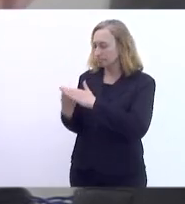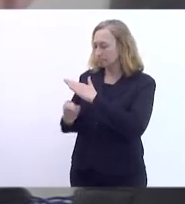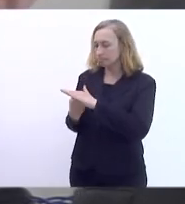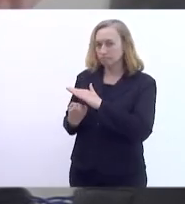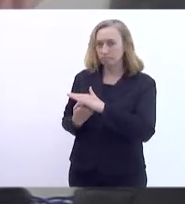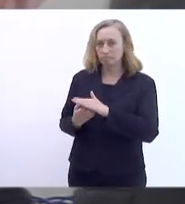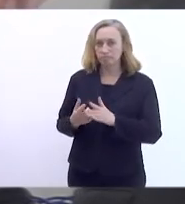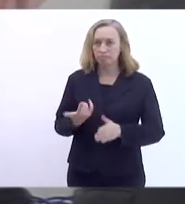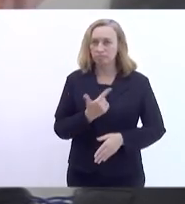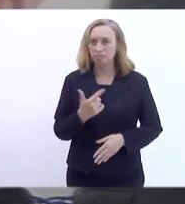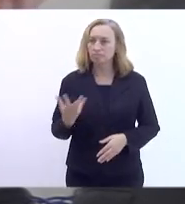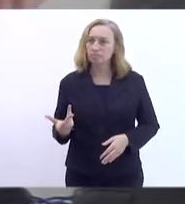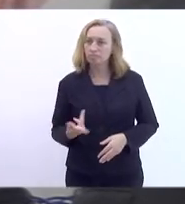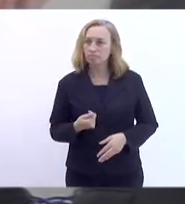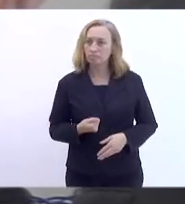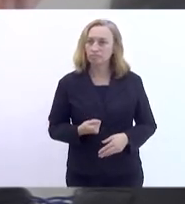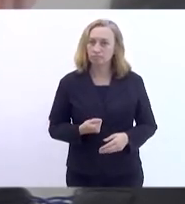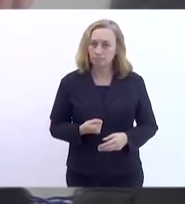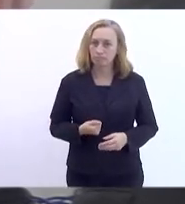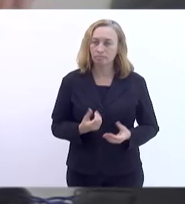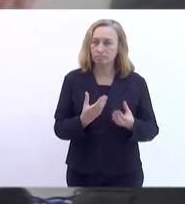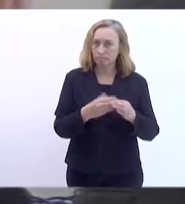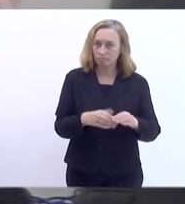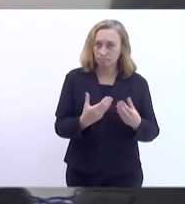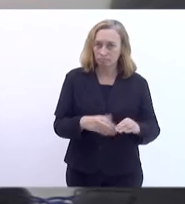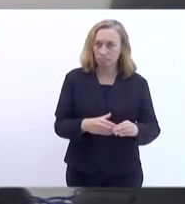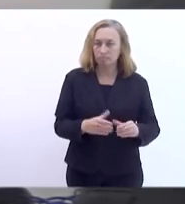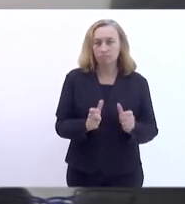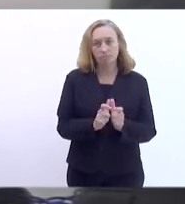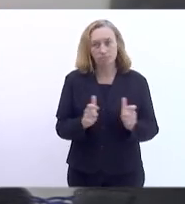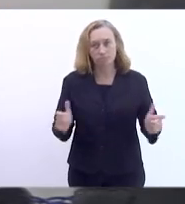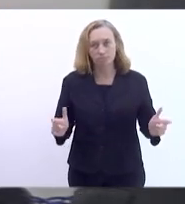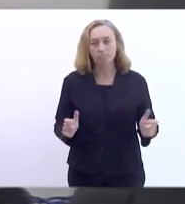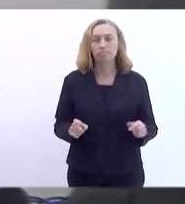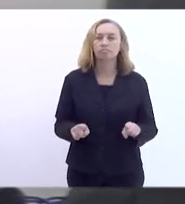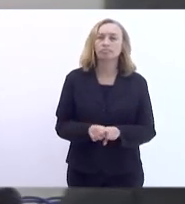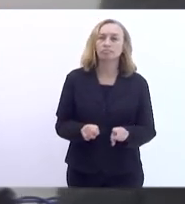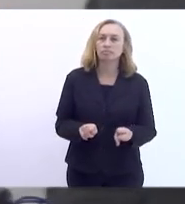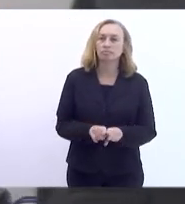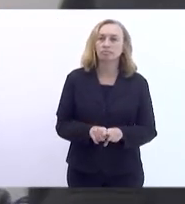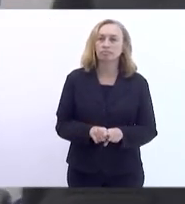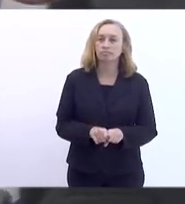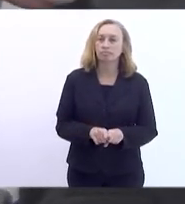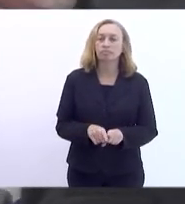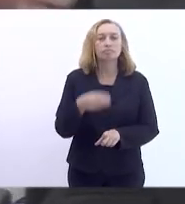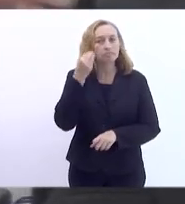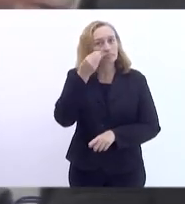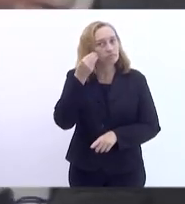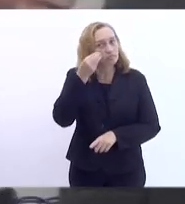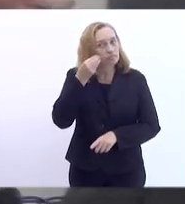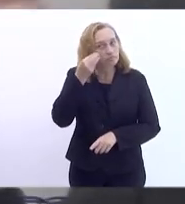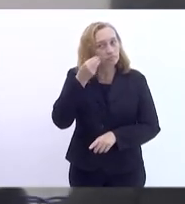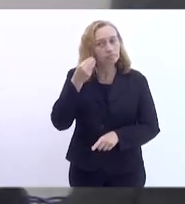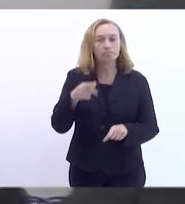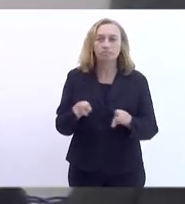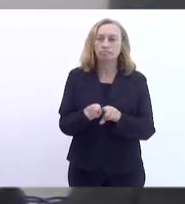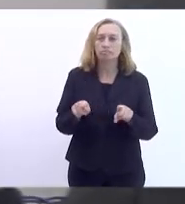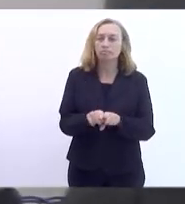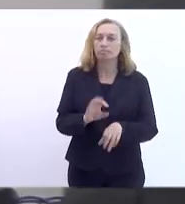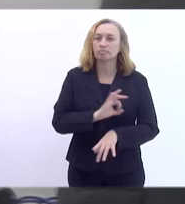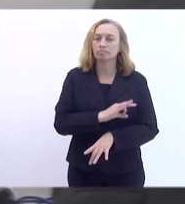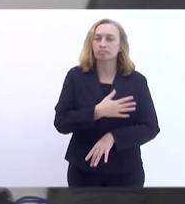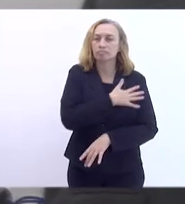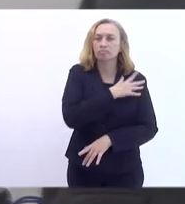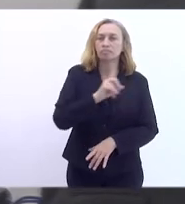condição de gerenciar um concurso desse tamanho e servir como experiência também para a polícia militar nos